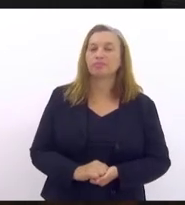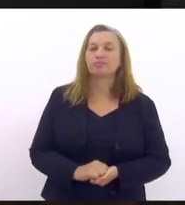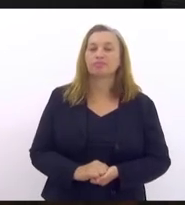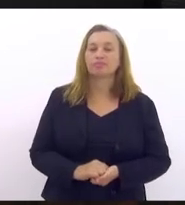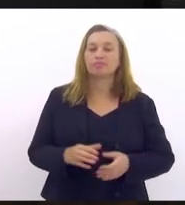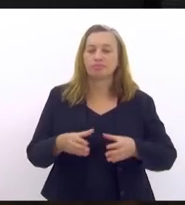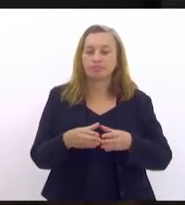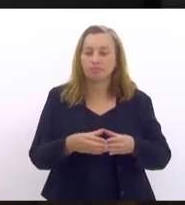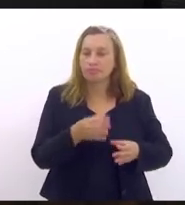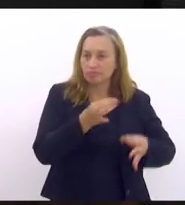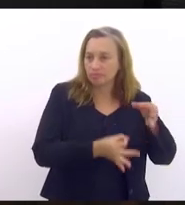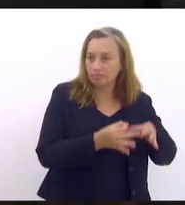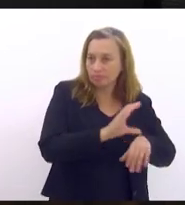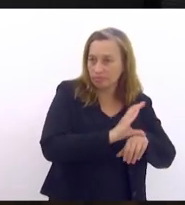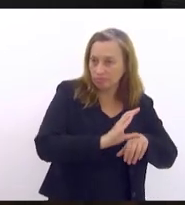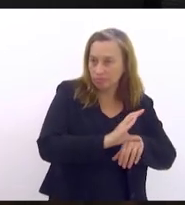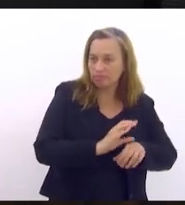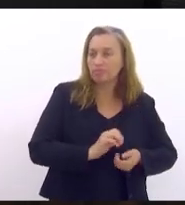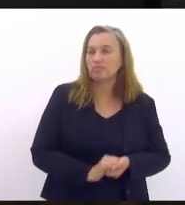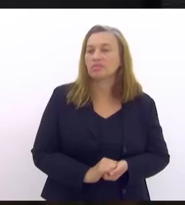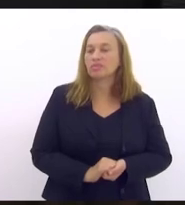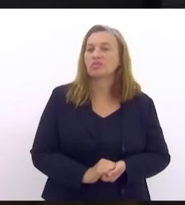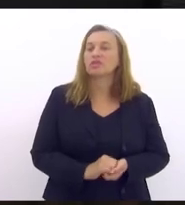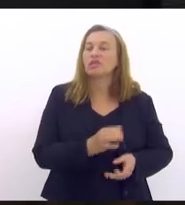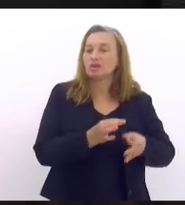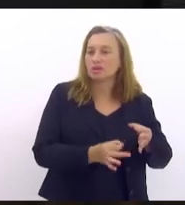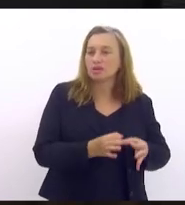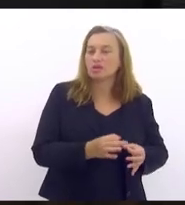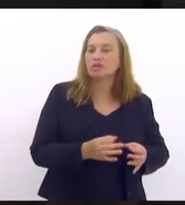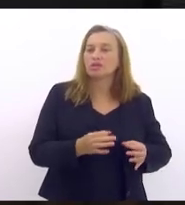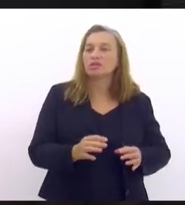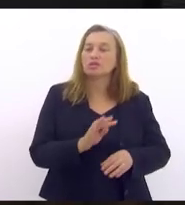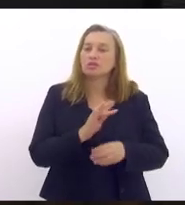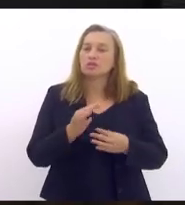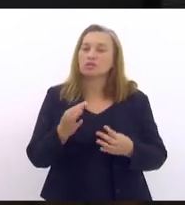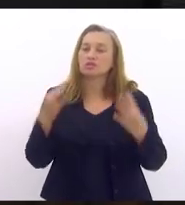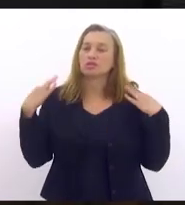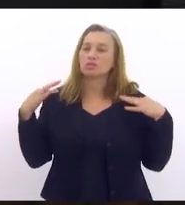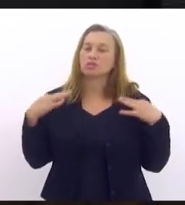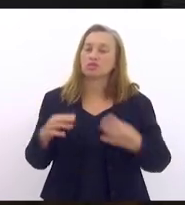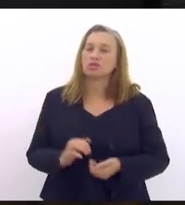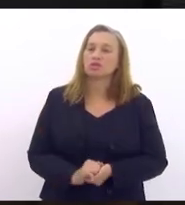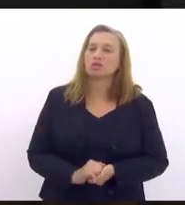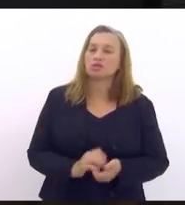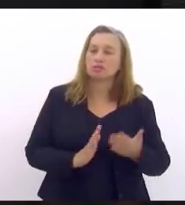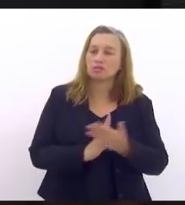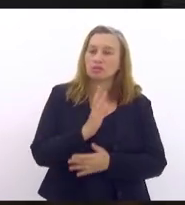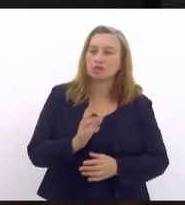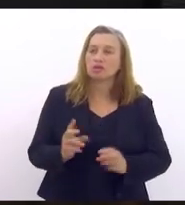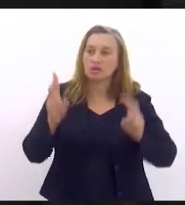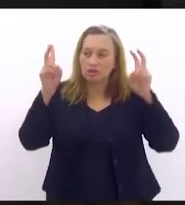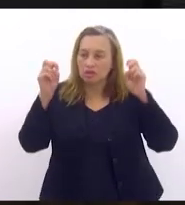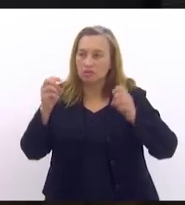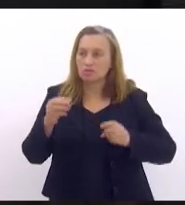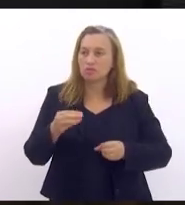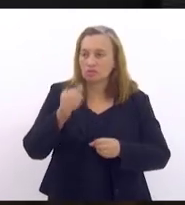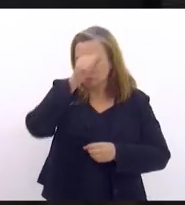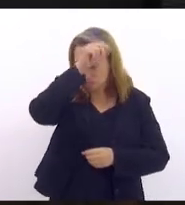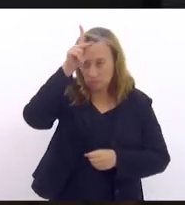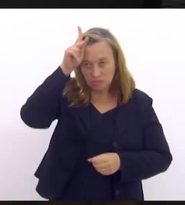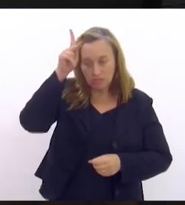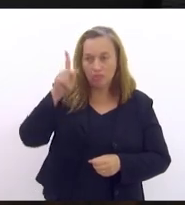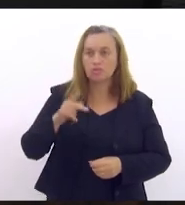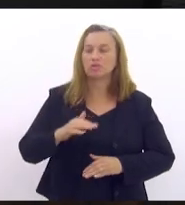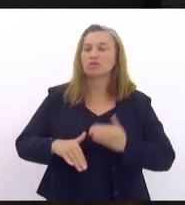das comissões de Constituição e Justiça pela juridicidade, de Turismo favorável e de Assuntos Municipais e de Desenvolvimento Regional